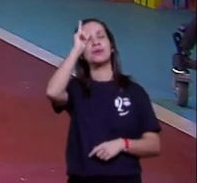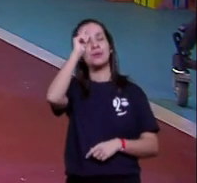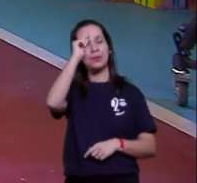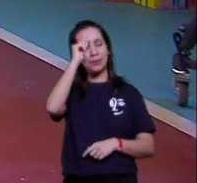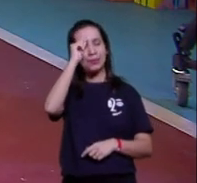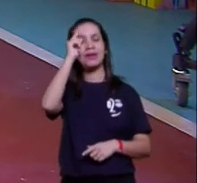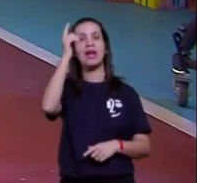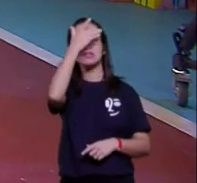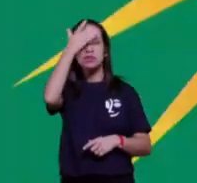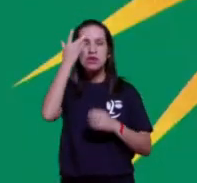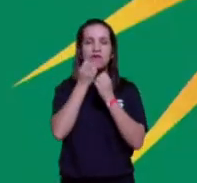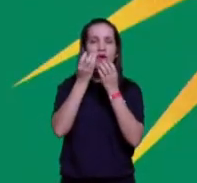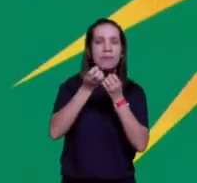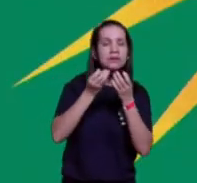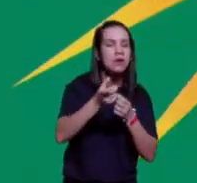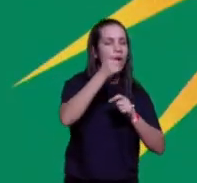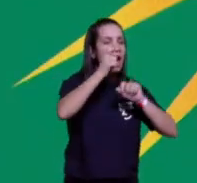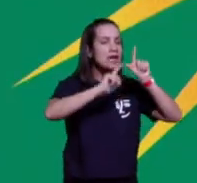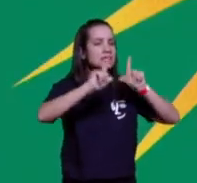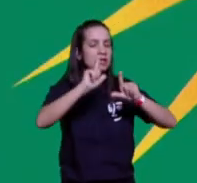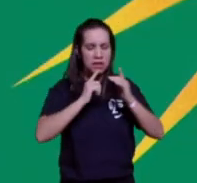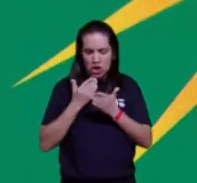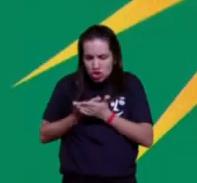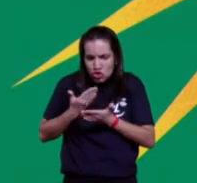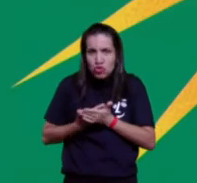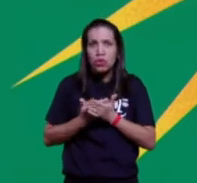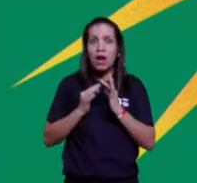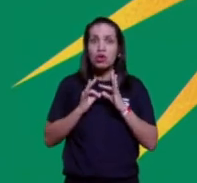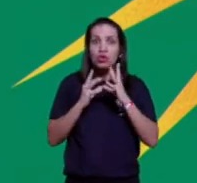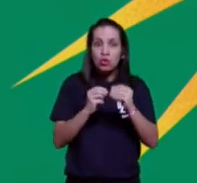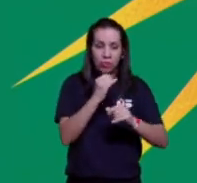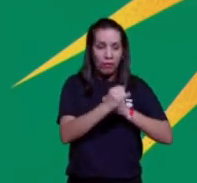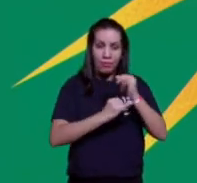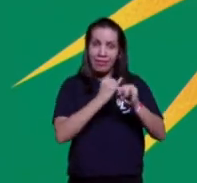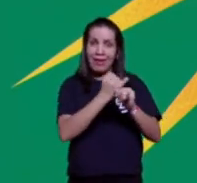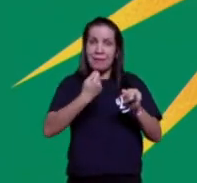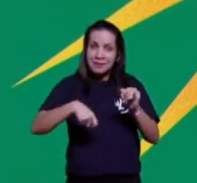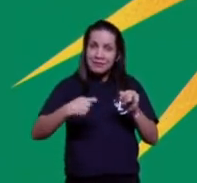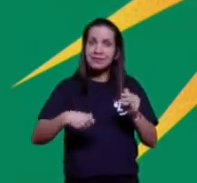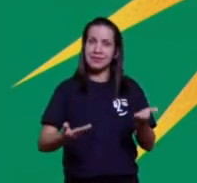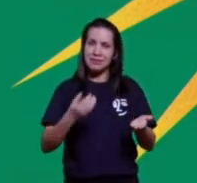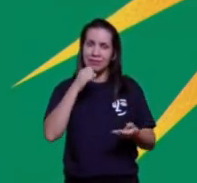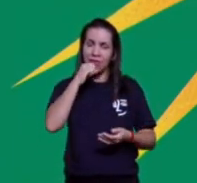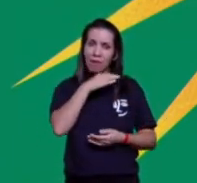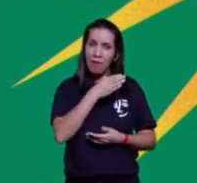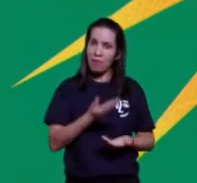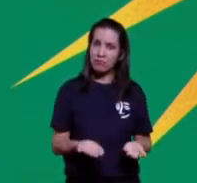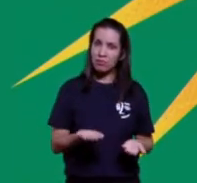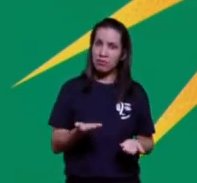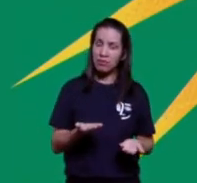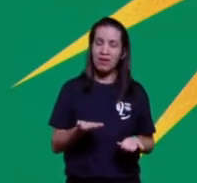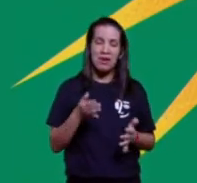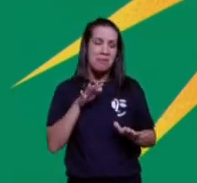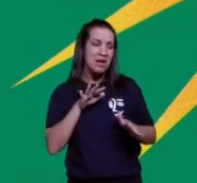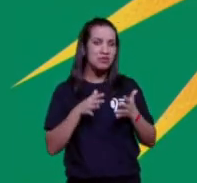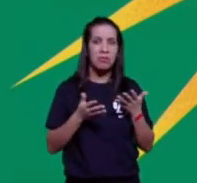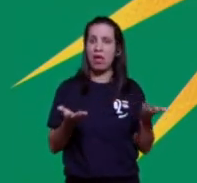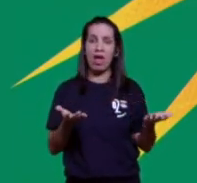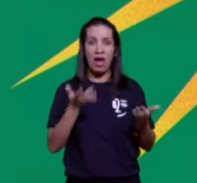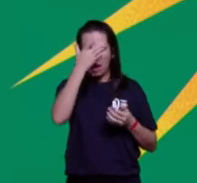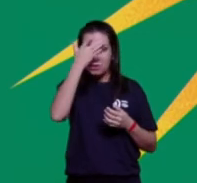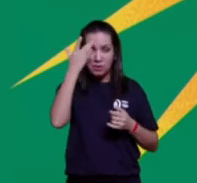e entendam, e assistam, e estudem. Tudo é pela internet, é lógico, é óbvio, mais ou menos. Não é porque as pessoas